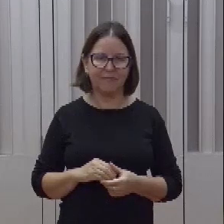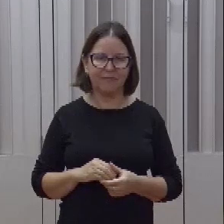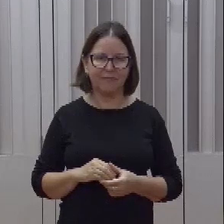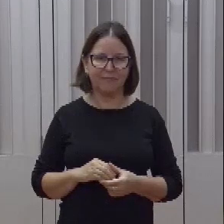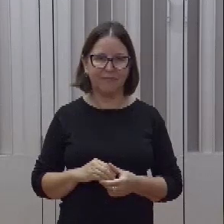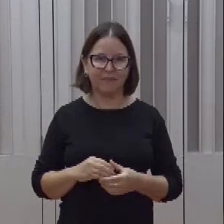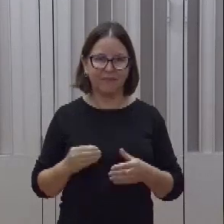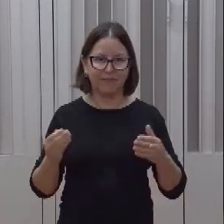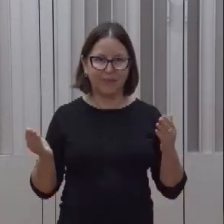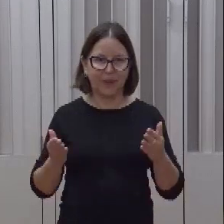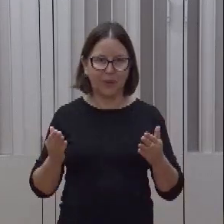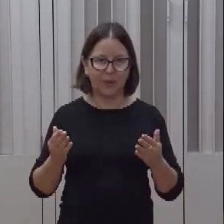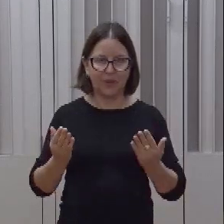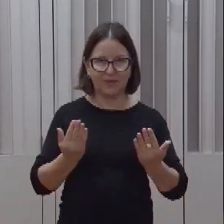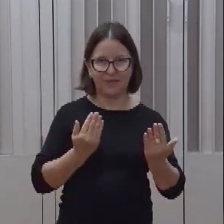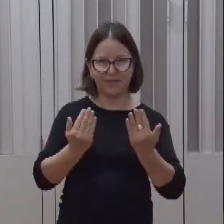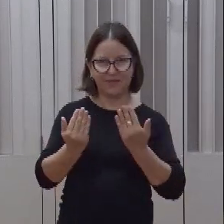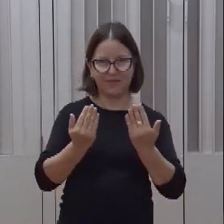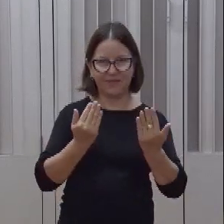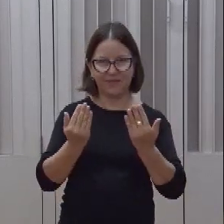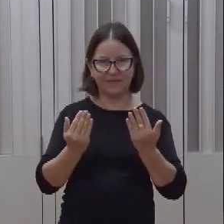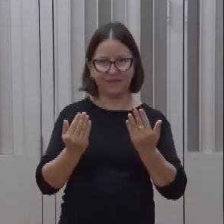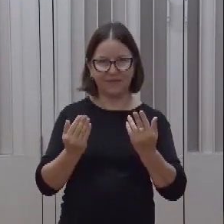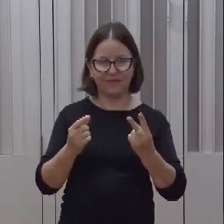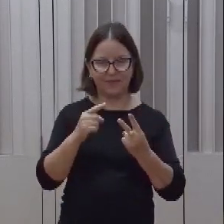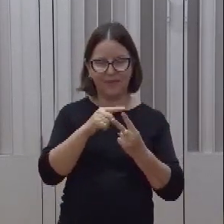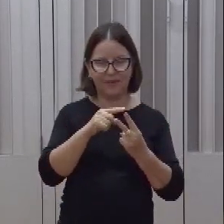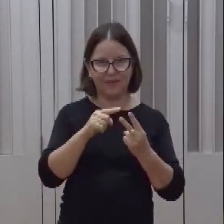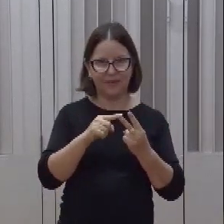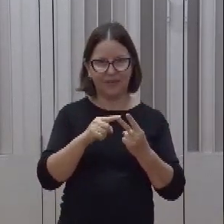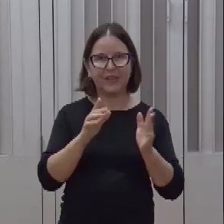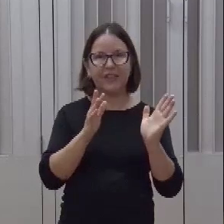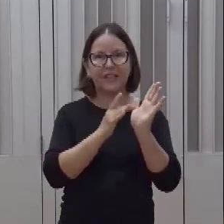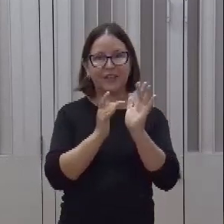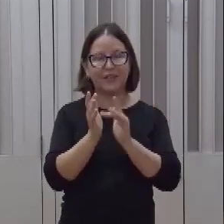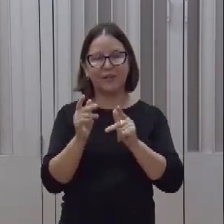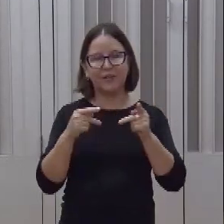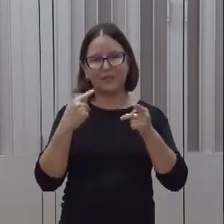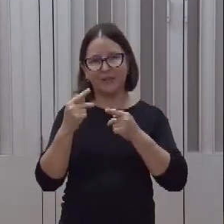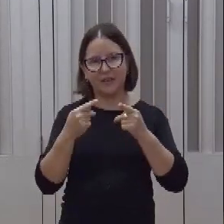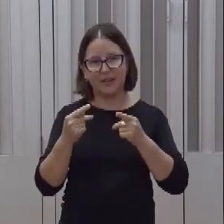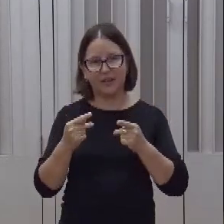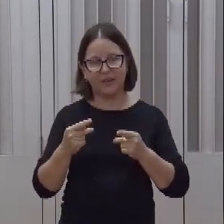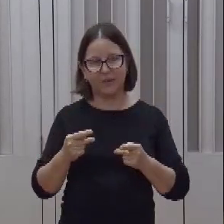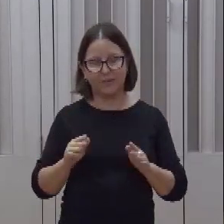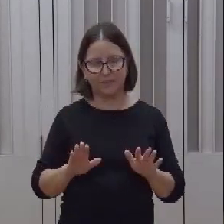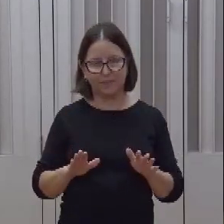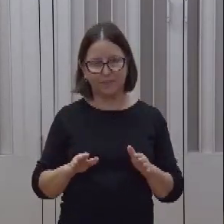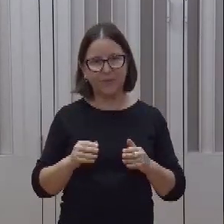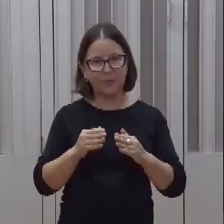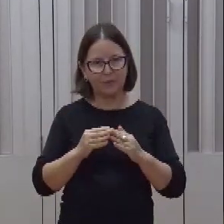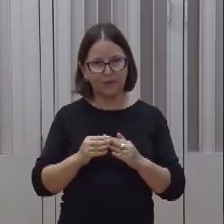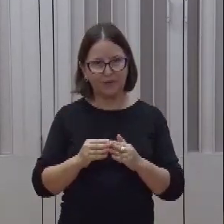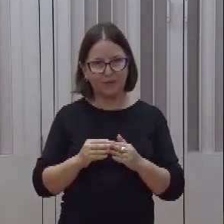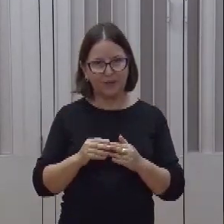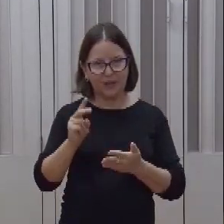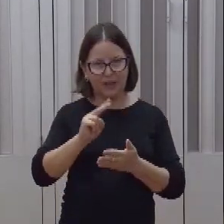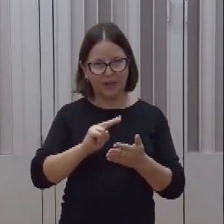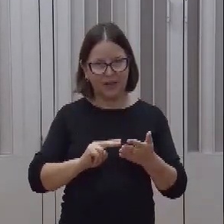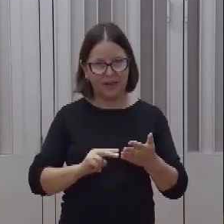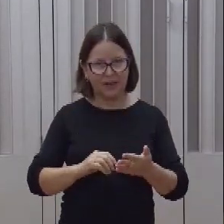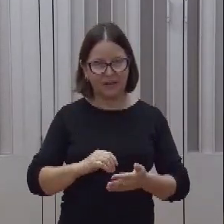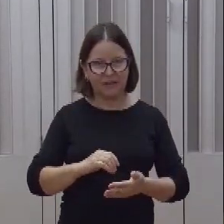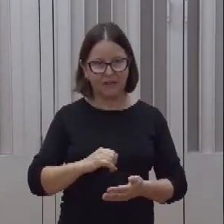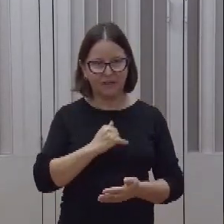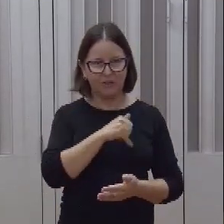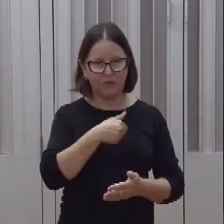Vamos agora comparar as duas vezes que Jesus fala. Marcos, você vai ler a primeira vez de João